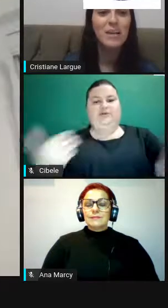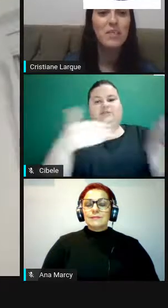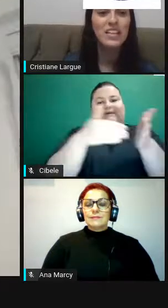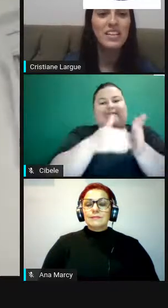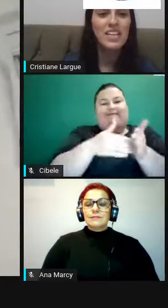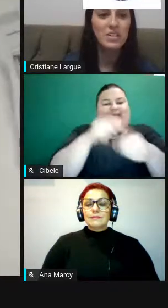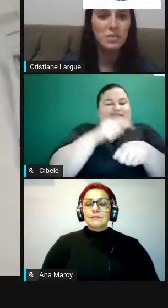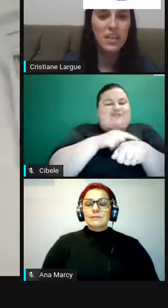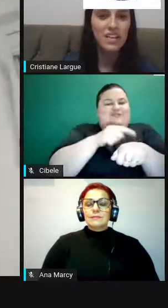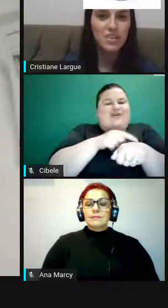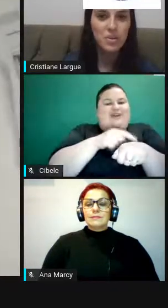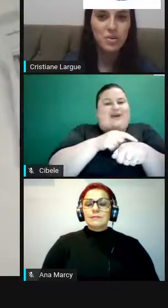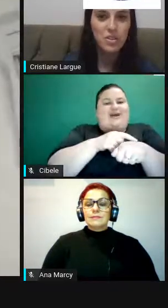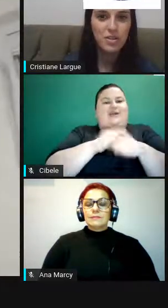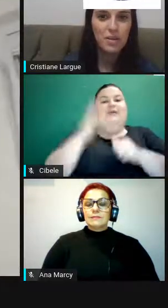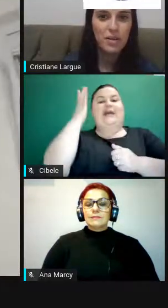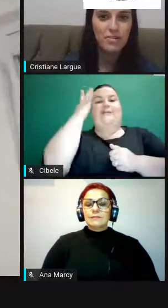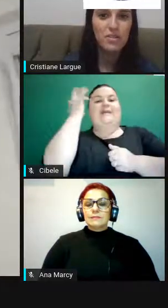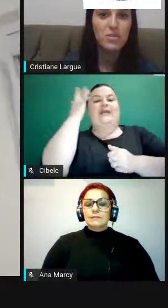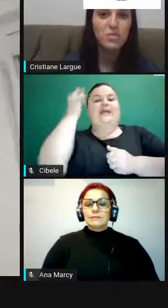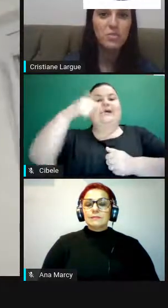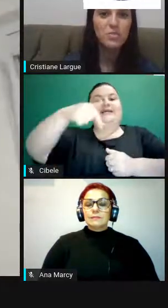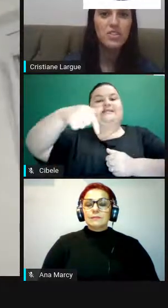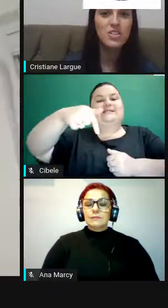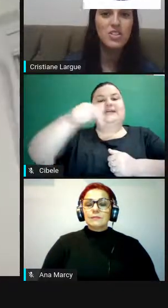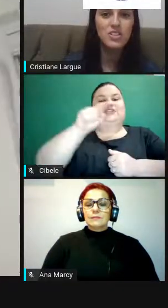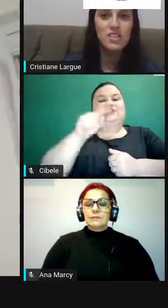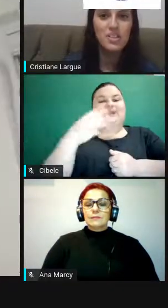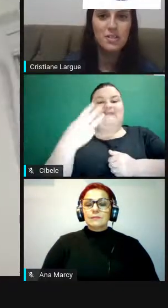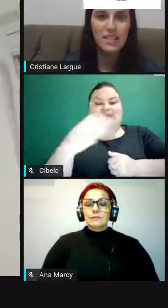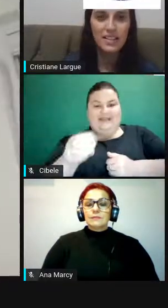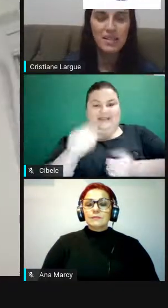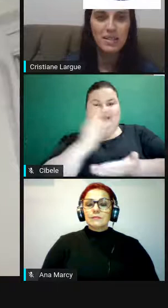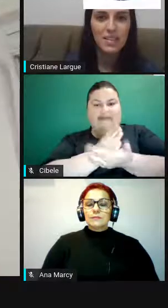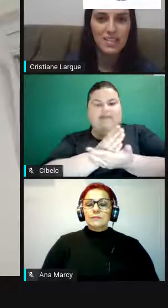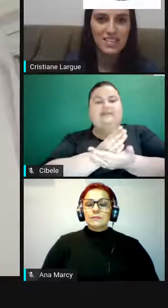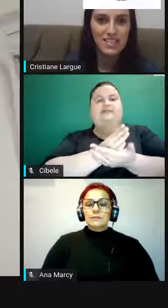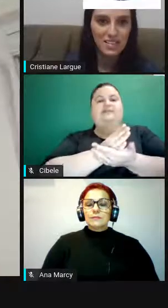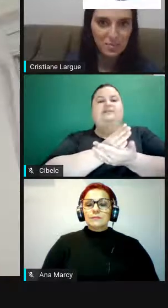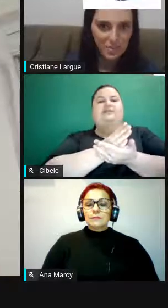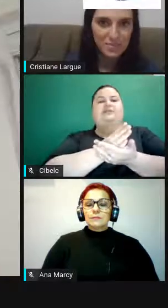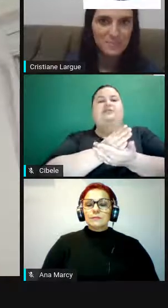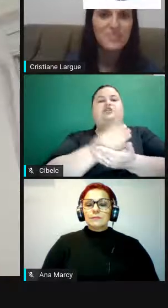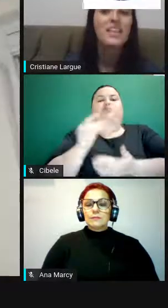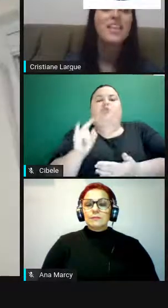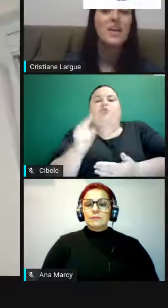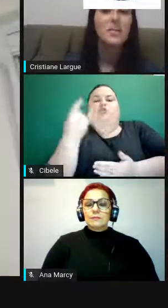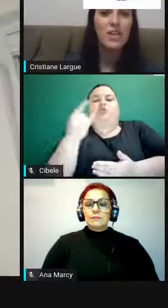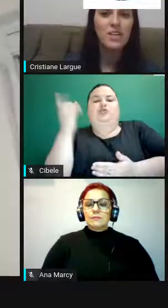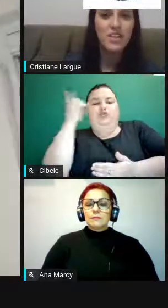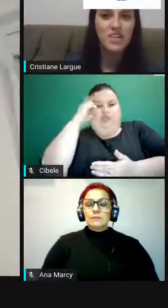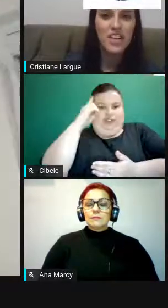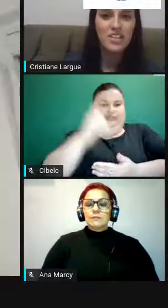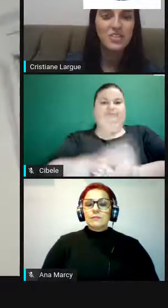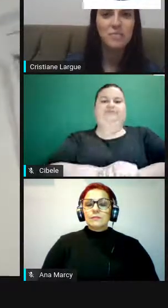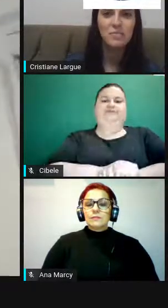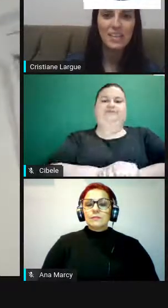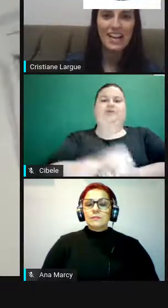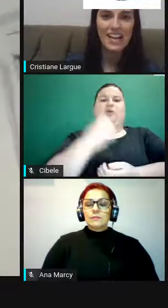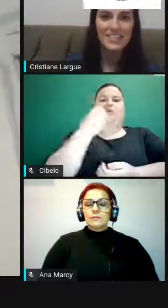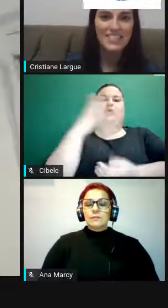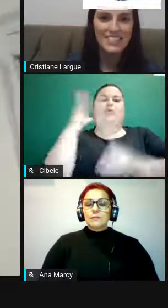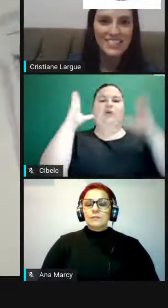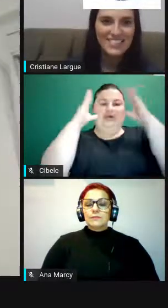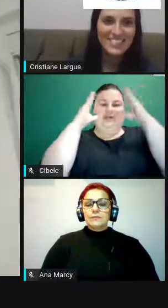e amanhã 7:30 a gente continua para o nosso último dia de semana acadêmica das licenciaturas boa noite